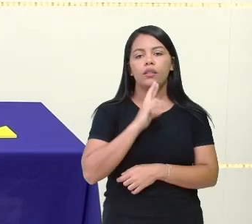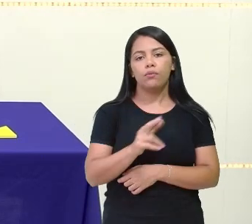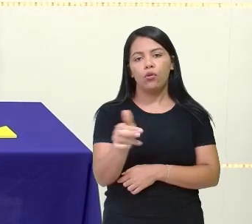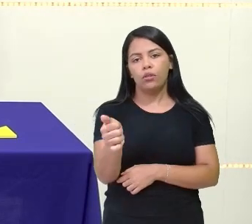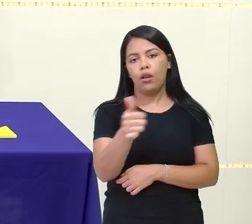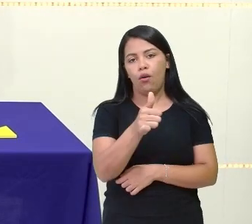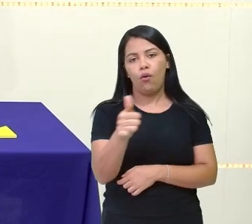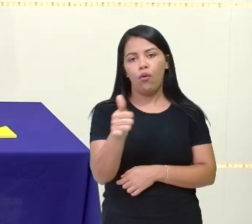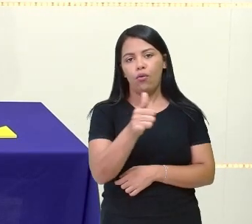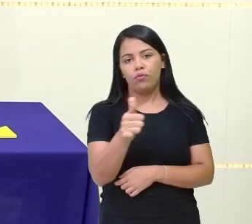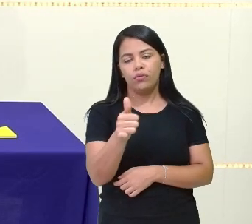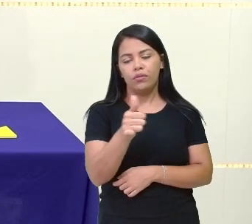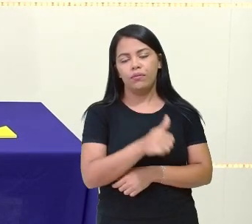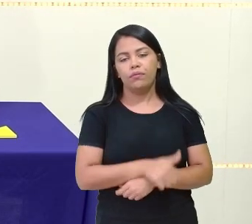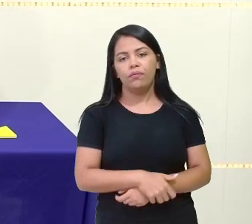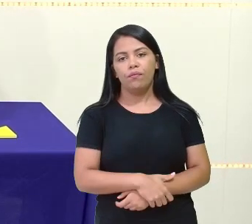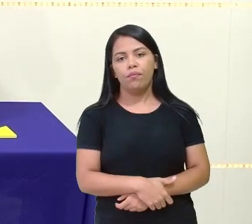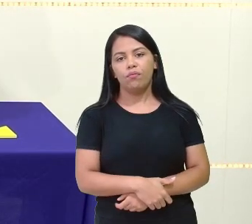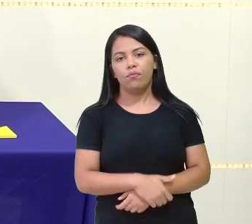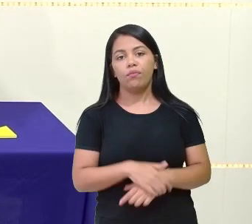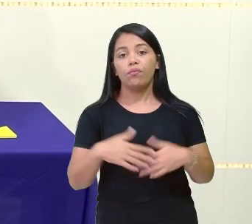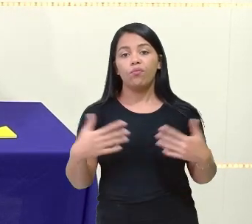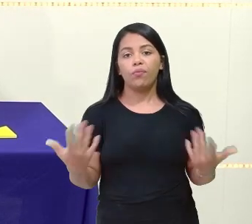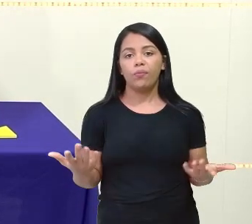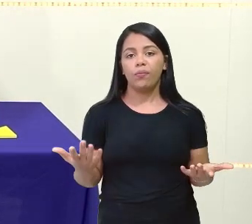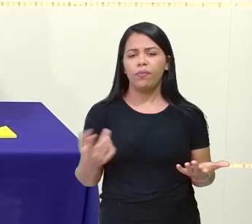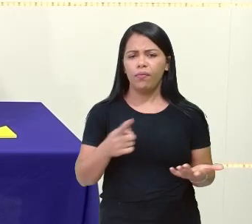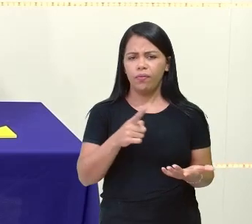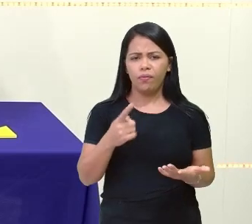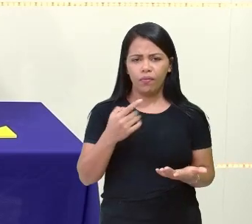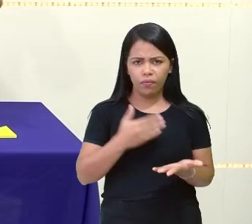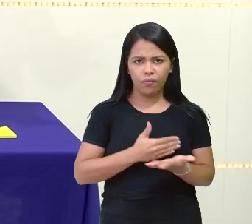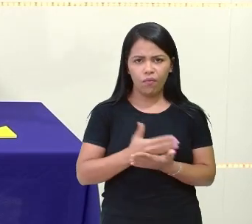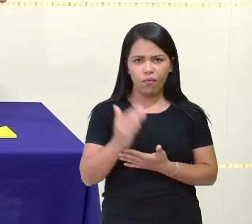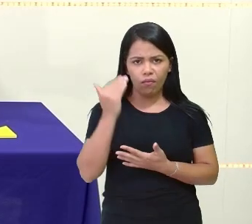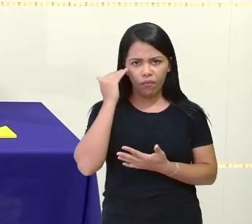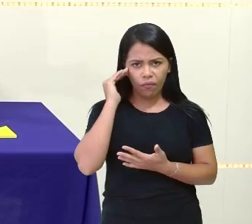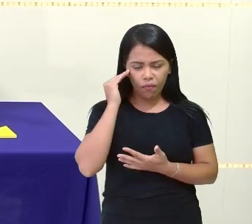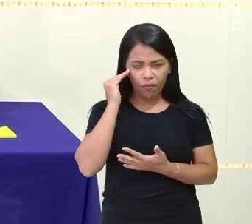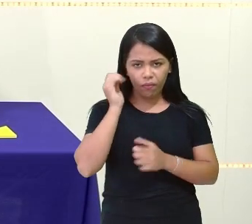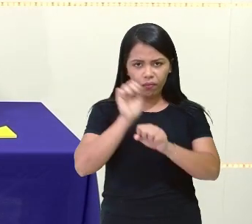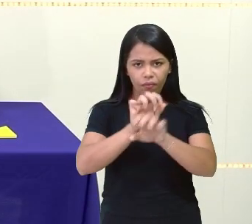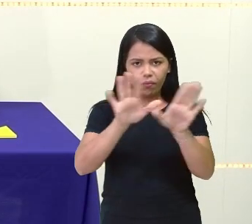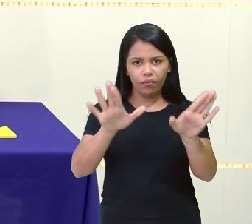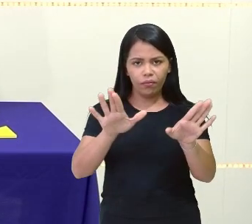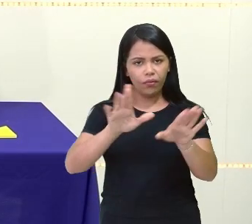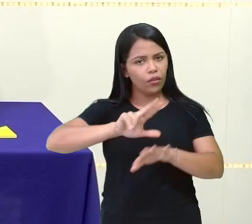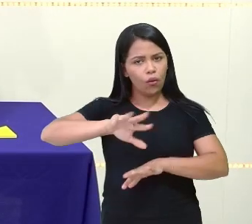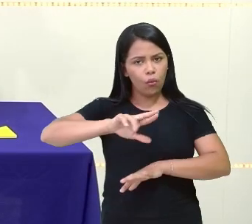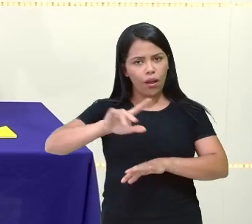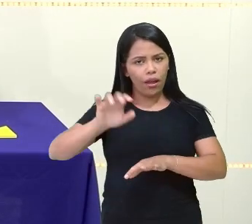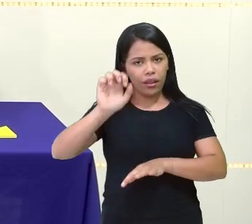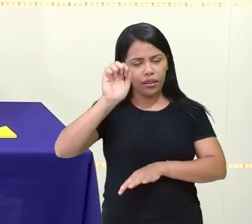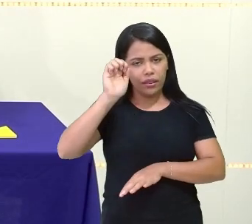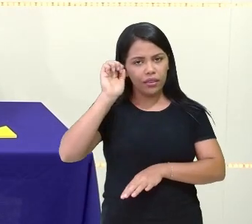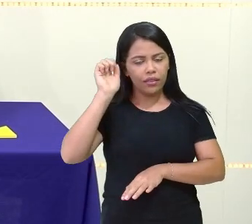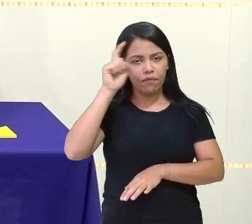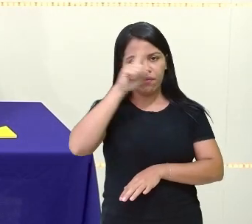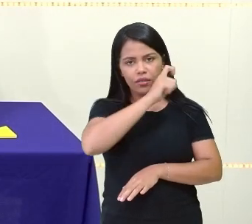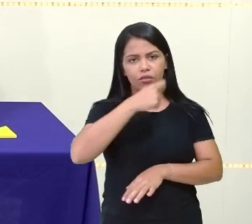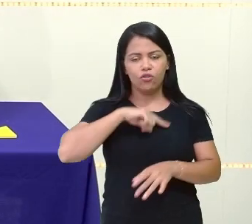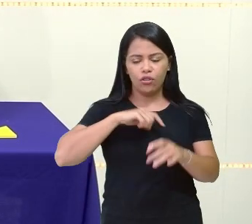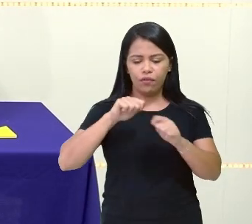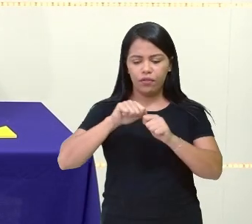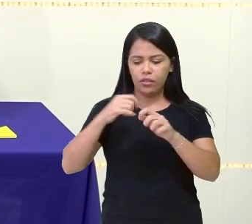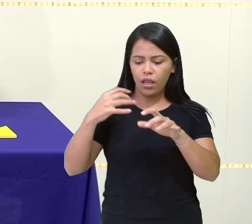11 unidades de área. Então, começando a entender que não é difícil calcular a área quando a gente tem a malha